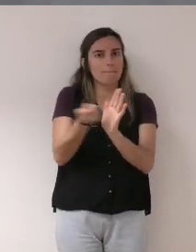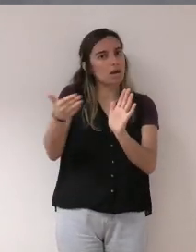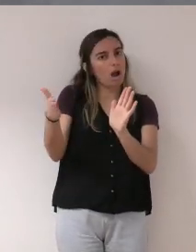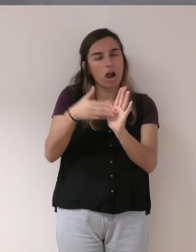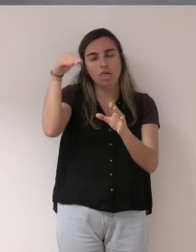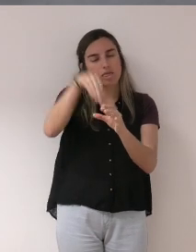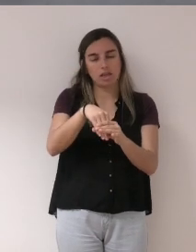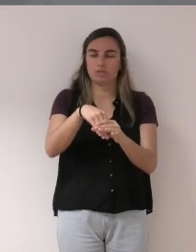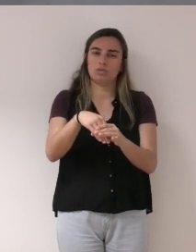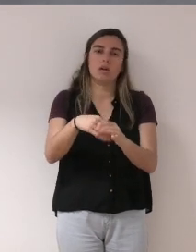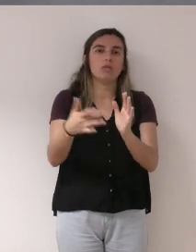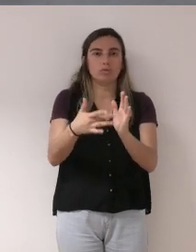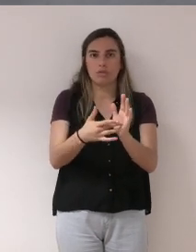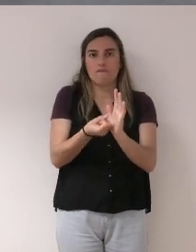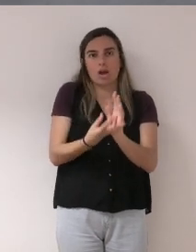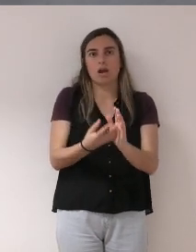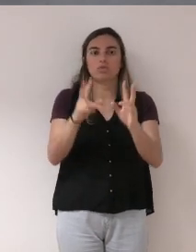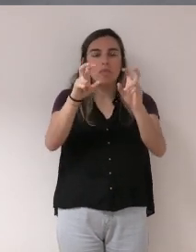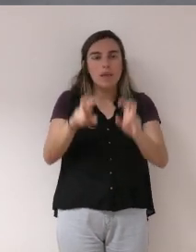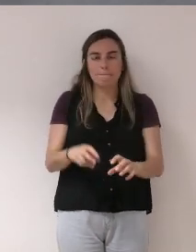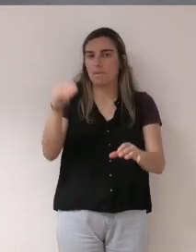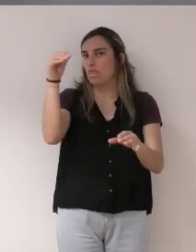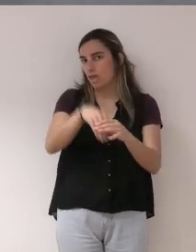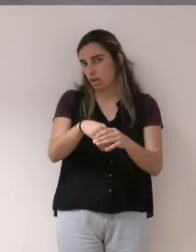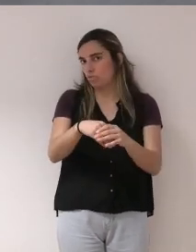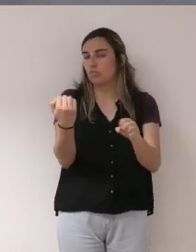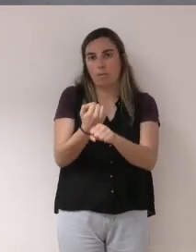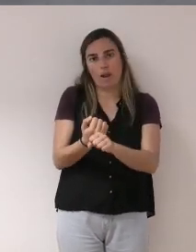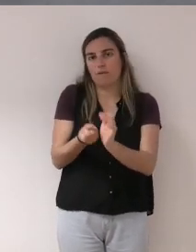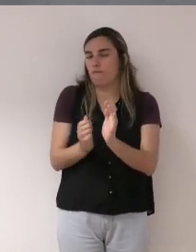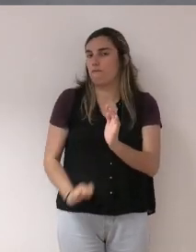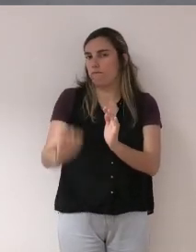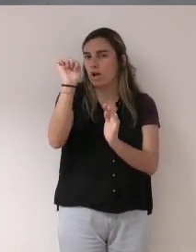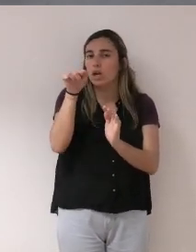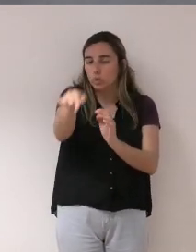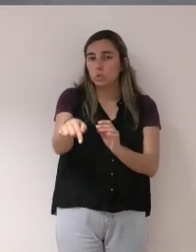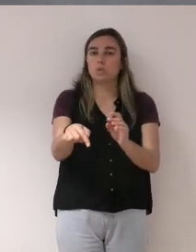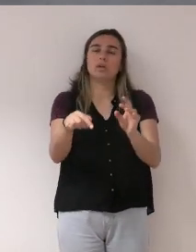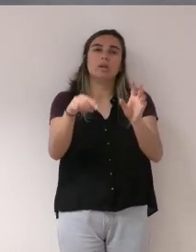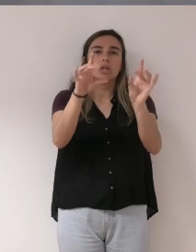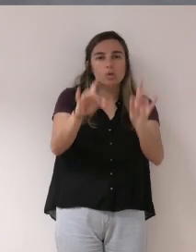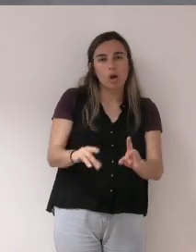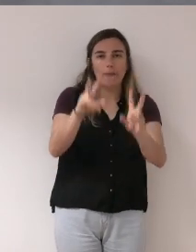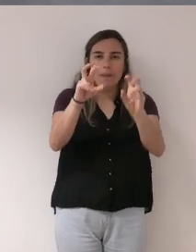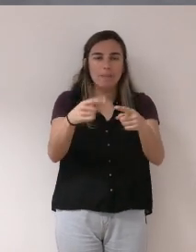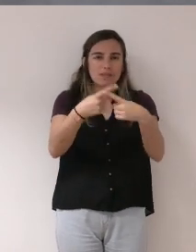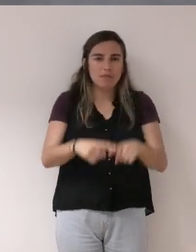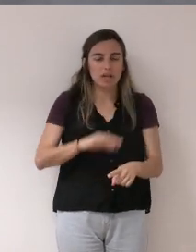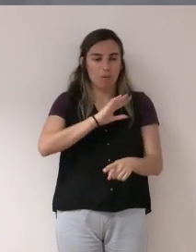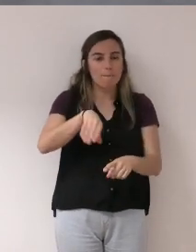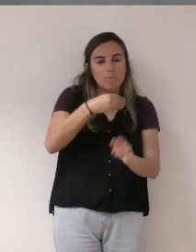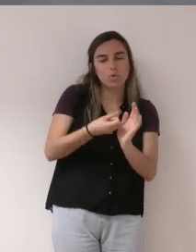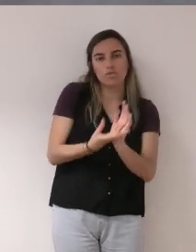é a grande variedade temática da sua obra. Não é? Trata de coisas muito os mundos que